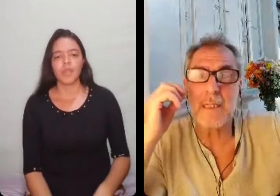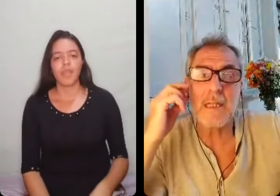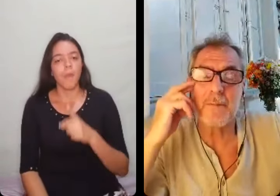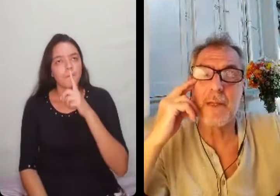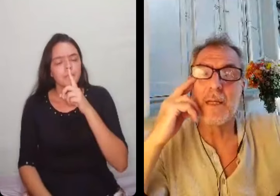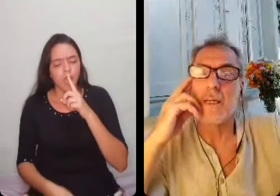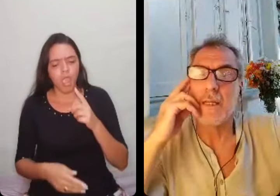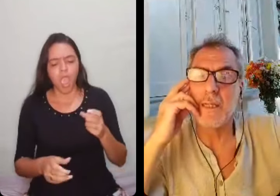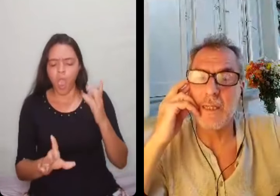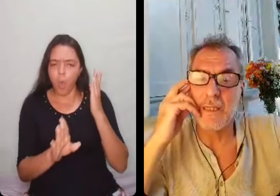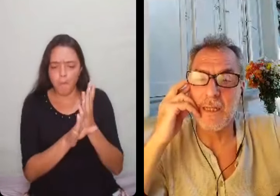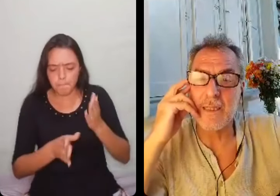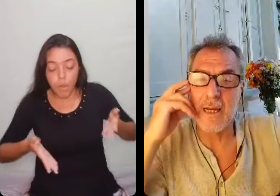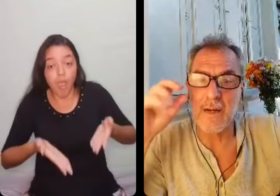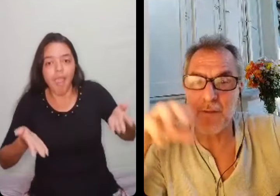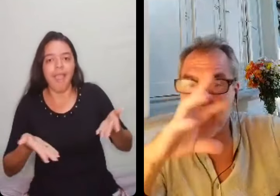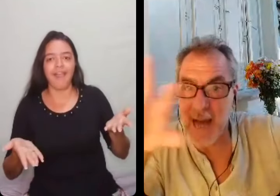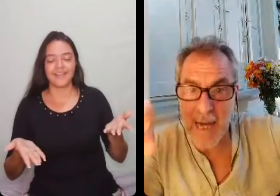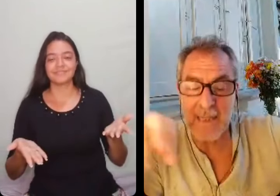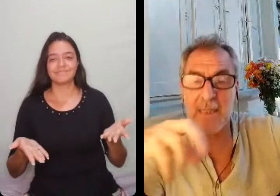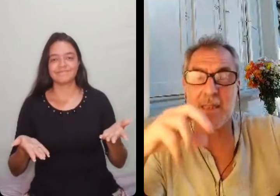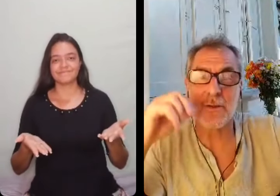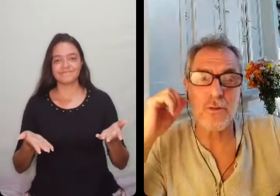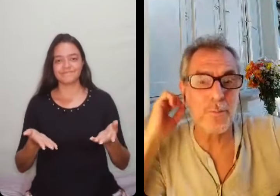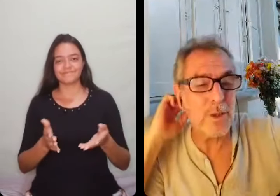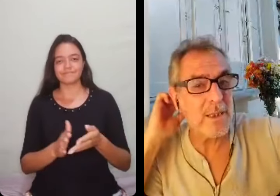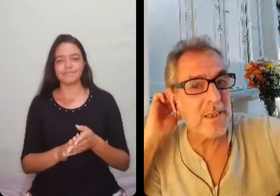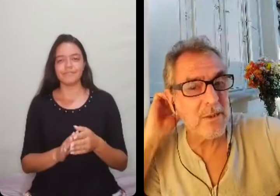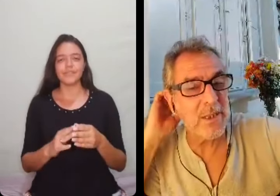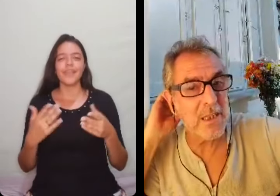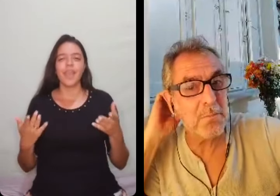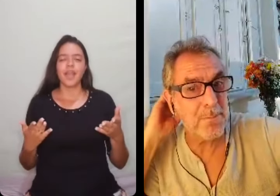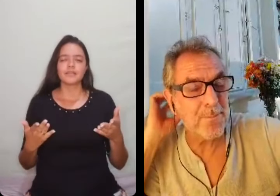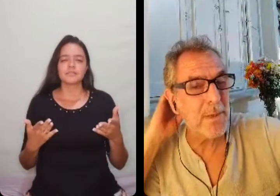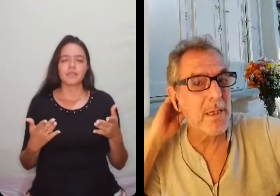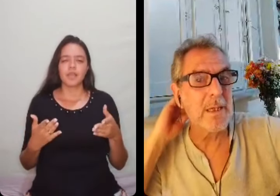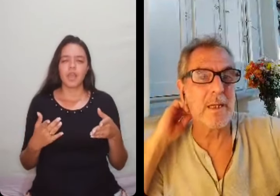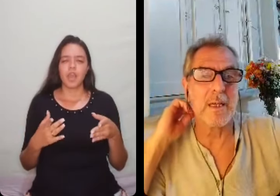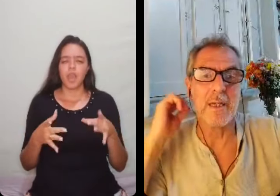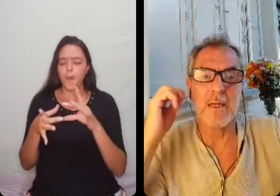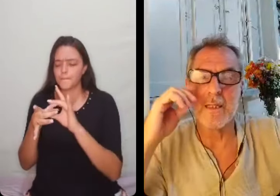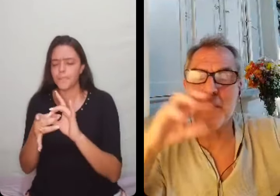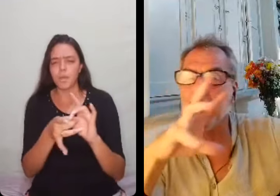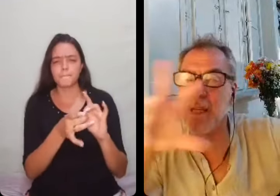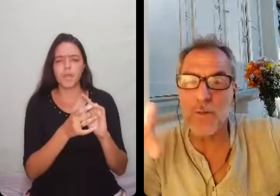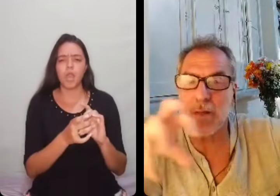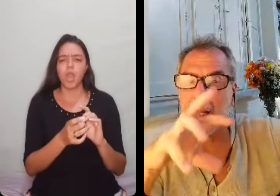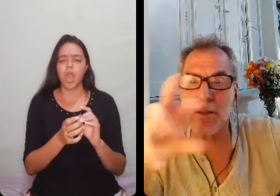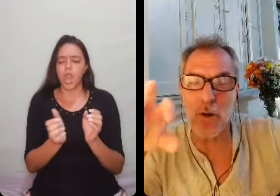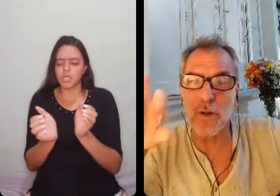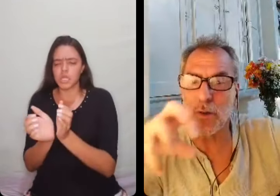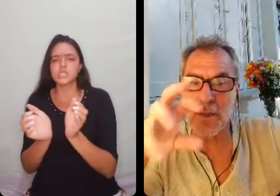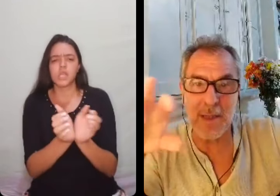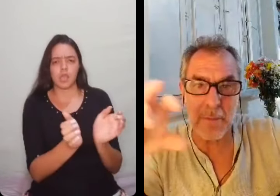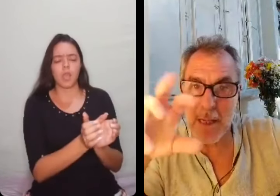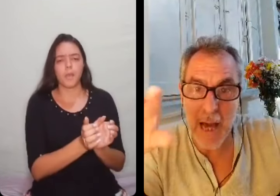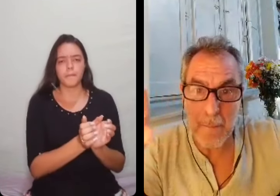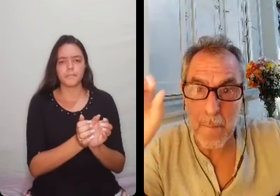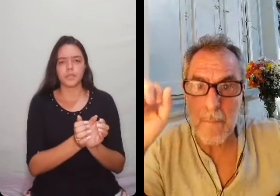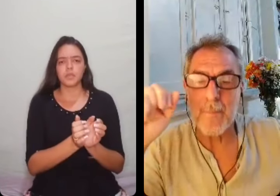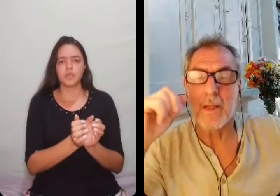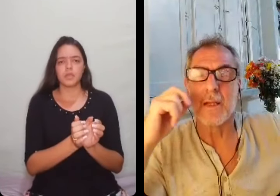de partida e essa afinidade entre os componentes e a equipe. Definir um território onde